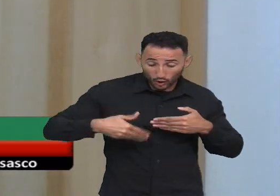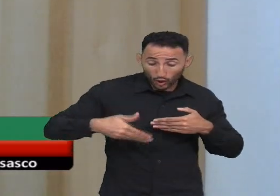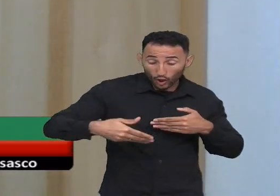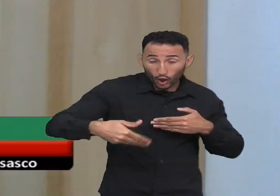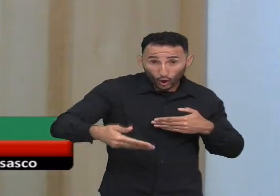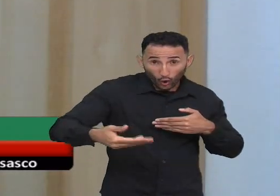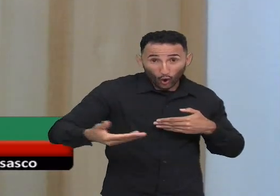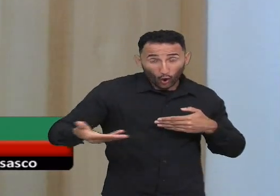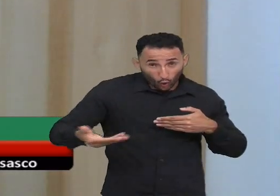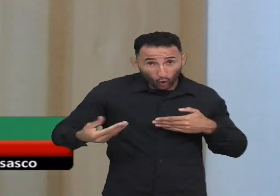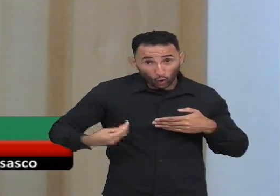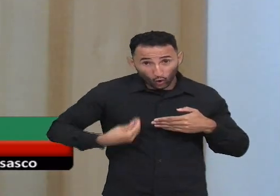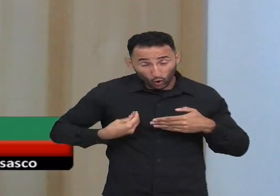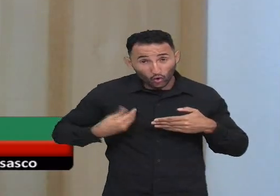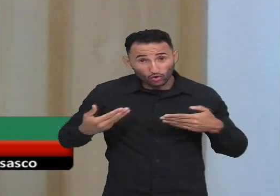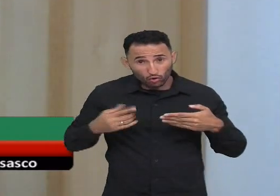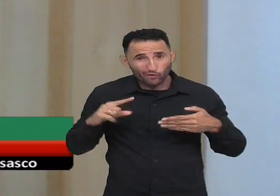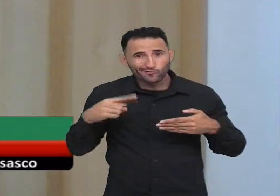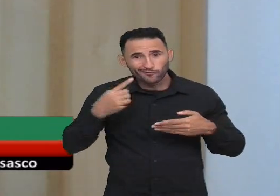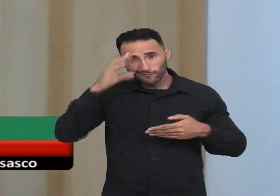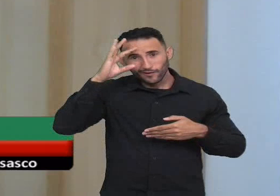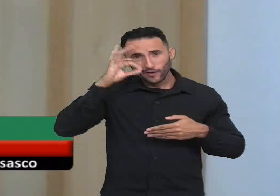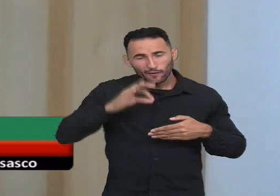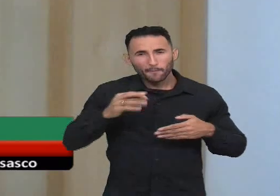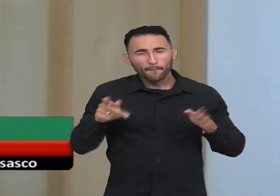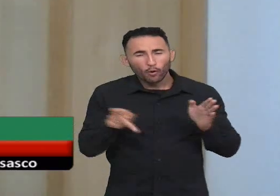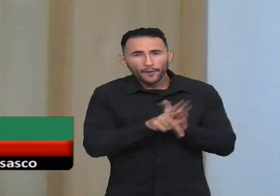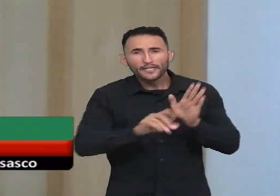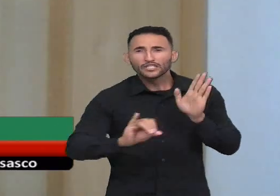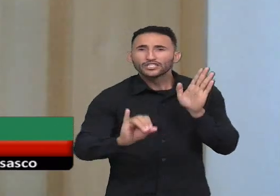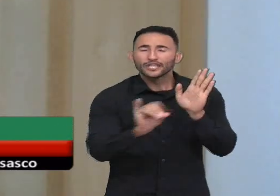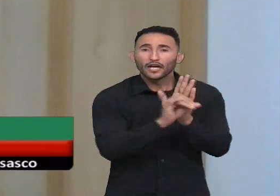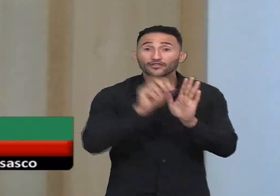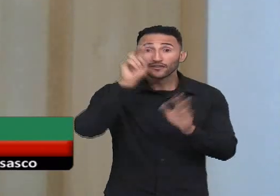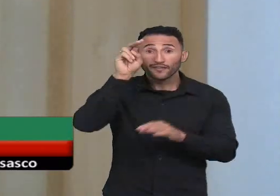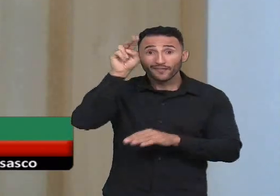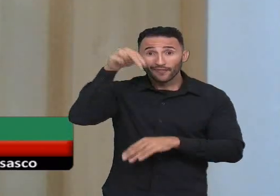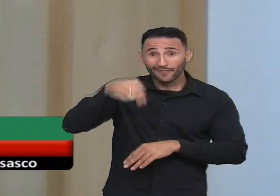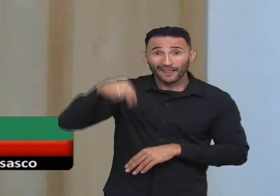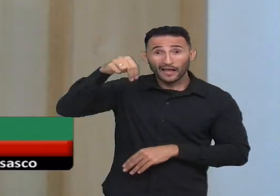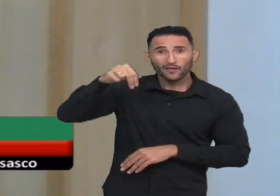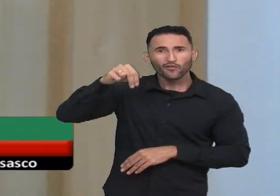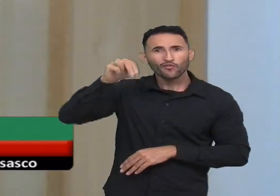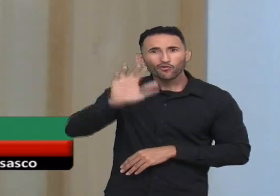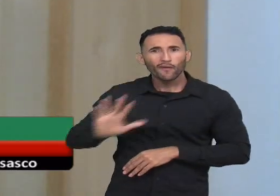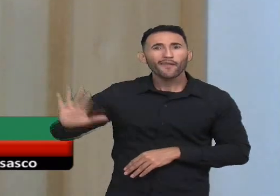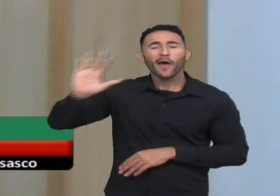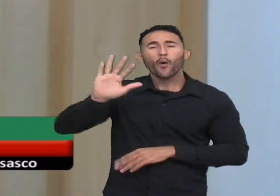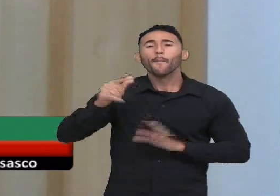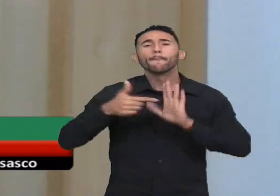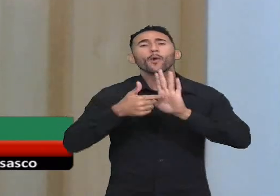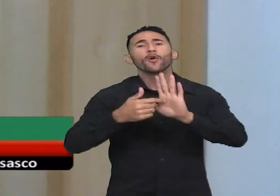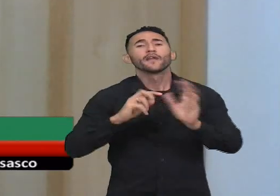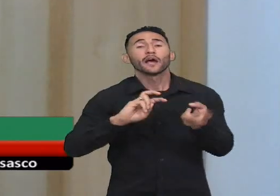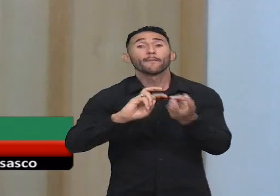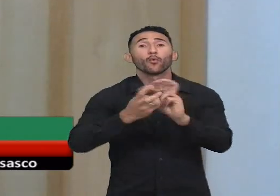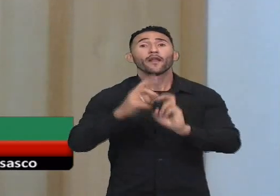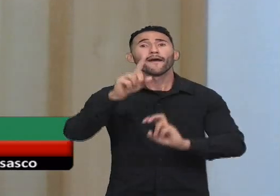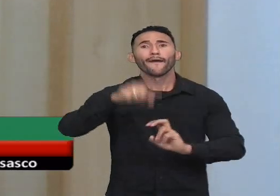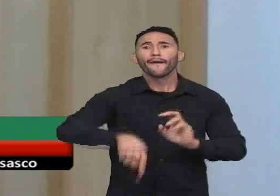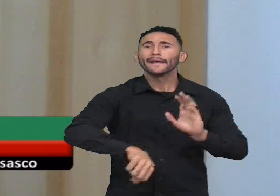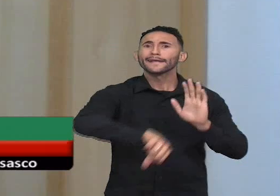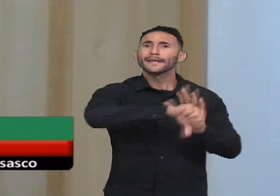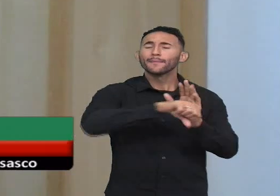entendemos como parte dessa construção de identidade nacional, a capoeira ela foi explicitamente considerada crime